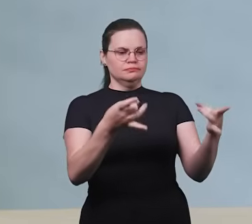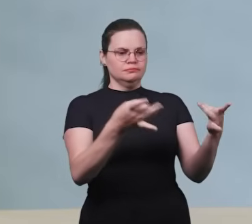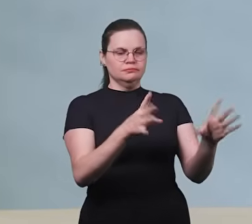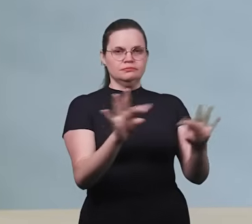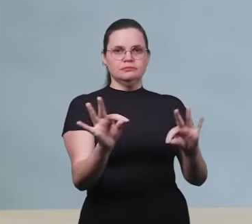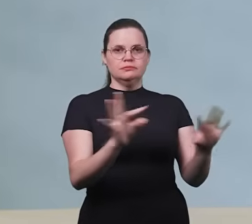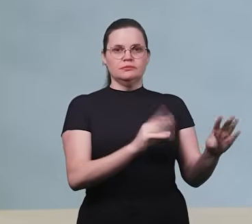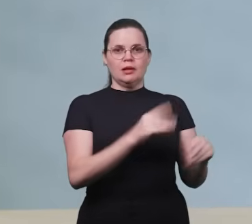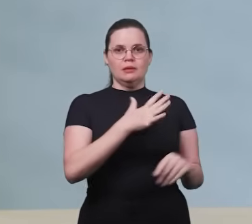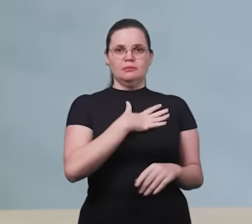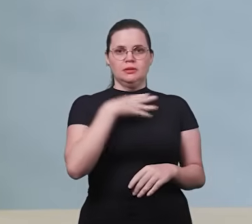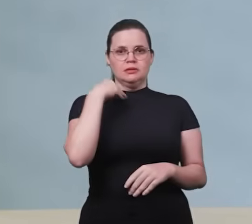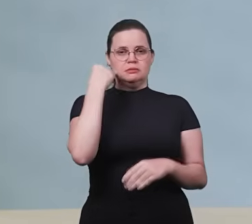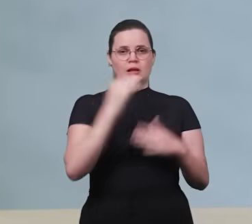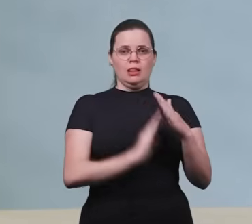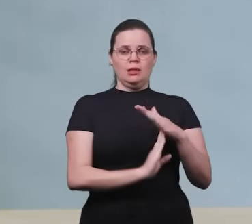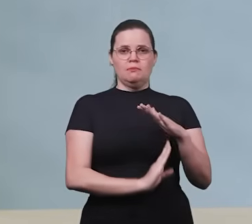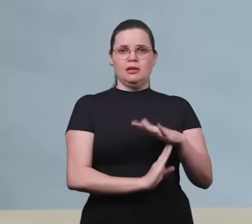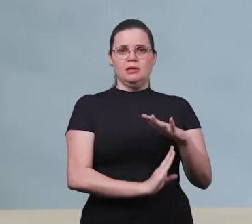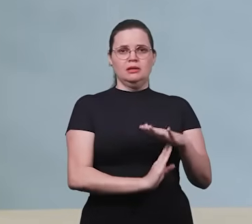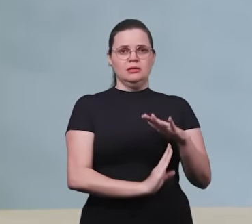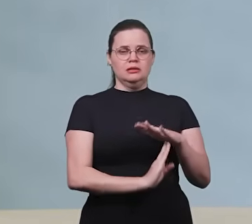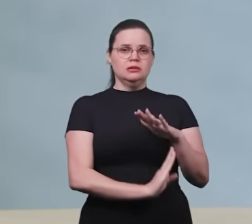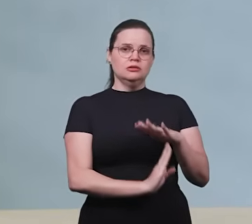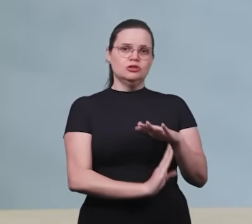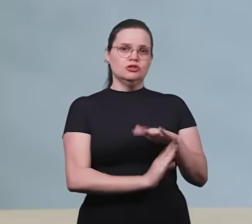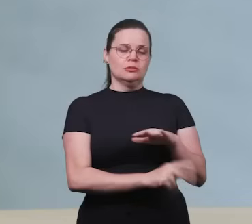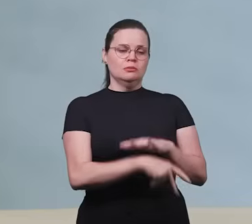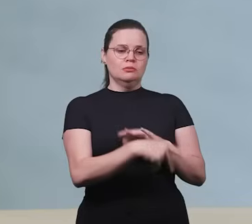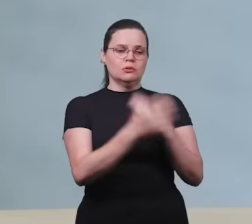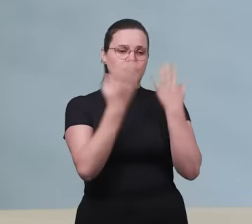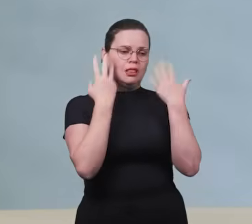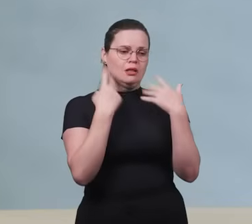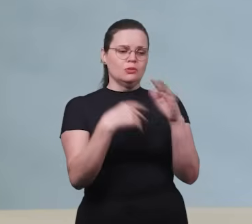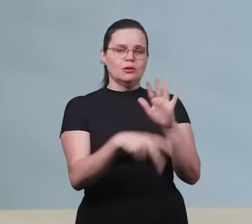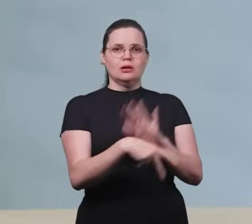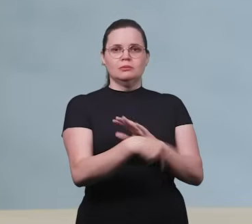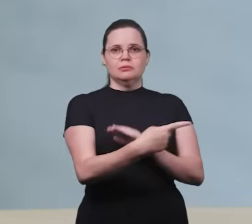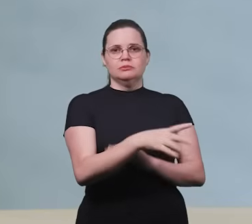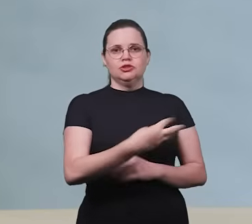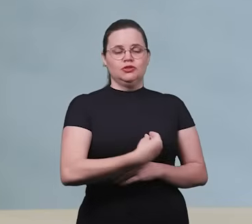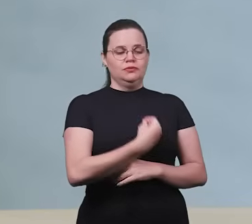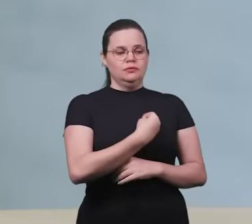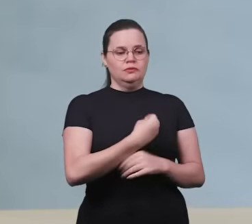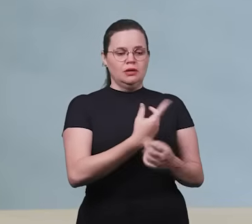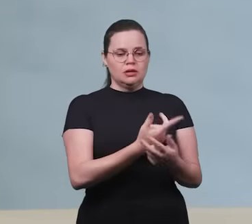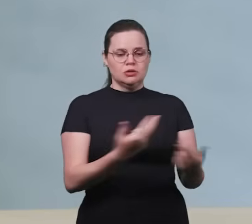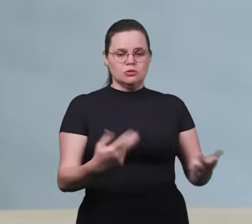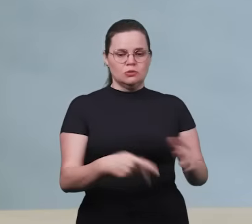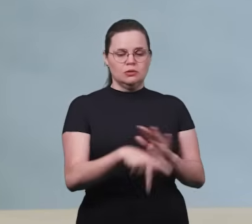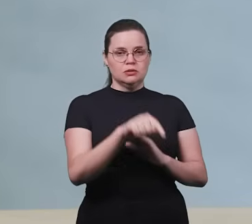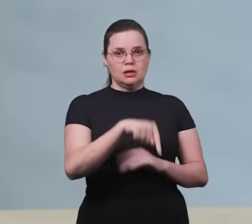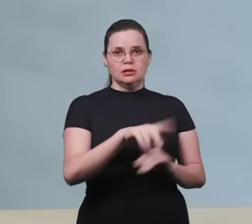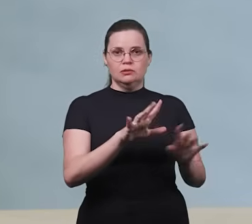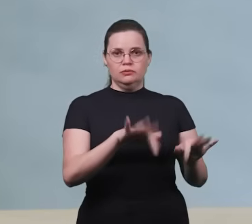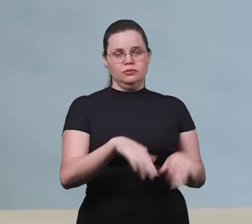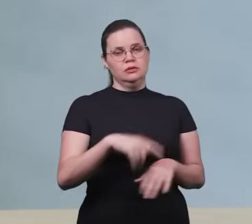né? Ele largou as experiências limitadas, presas ao natural, aquilo que